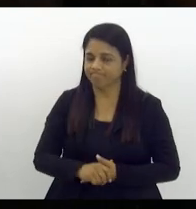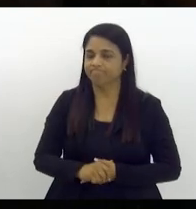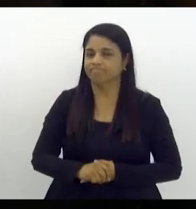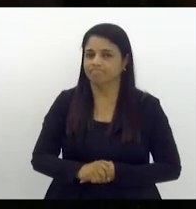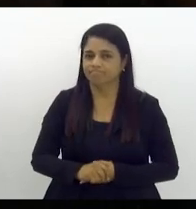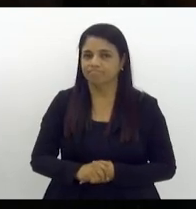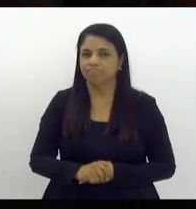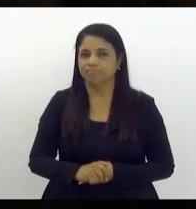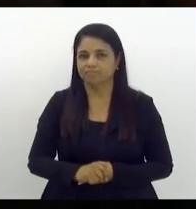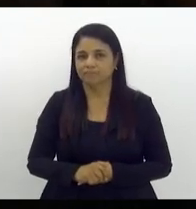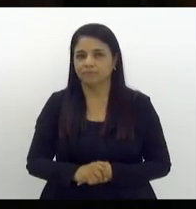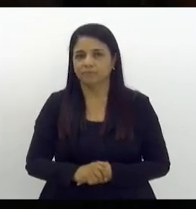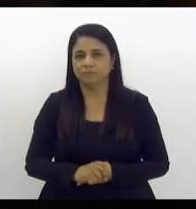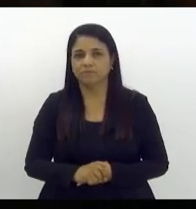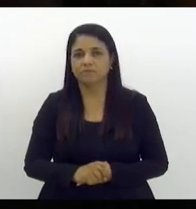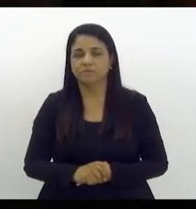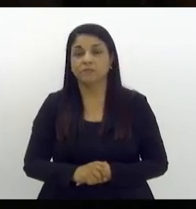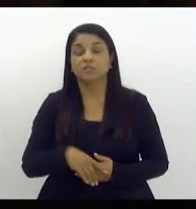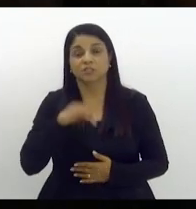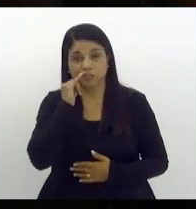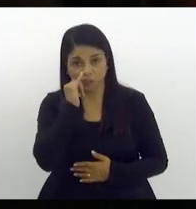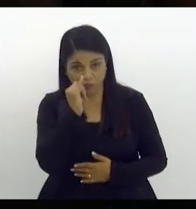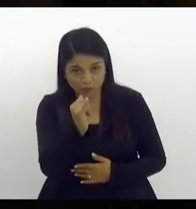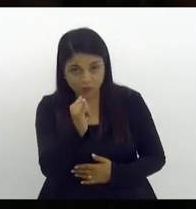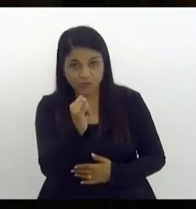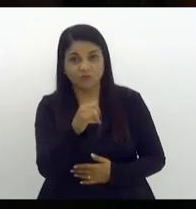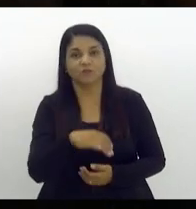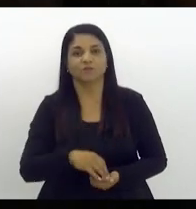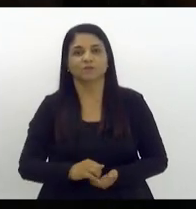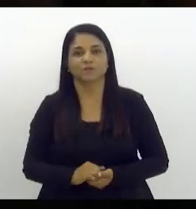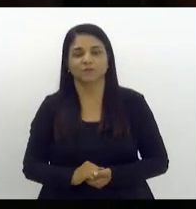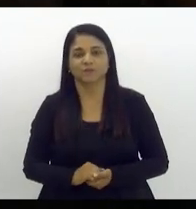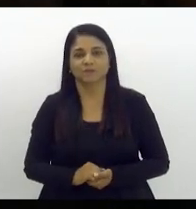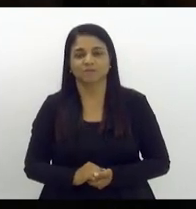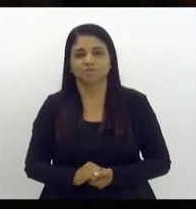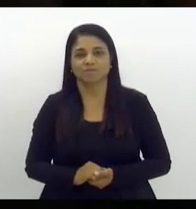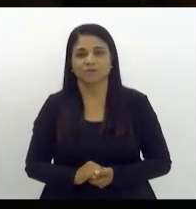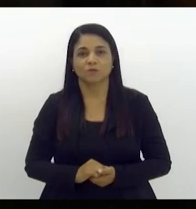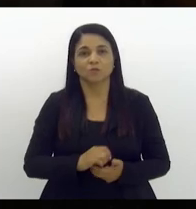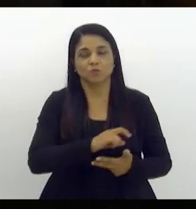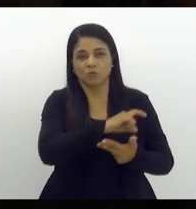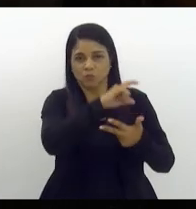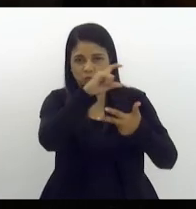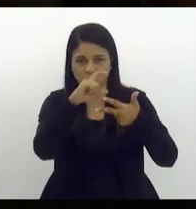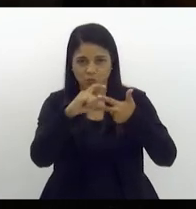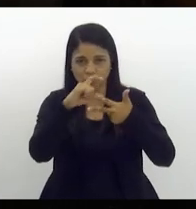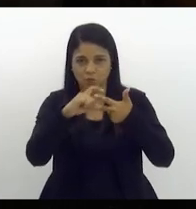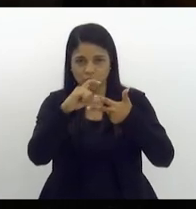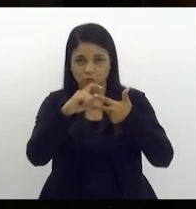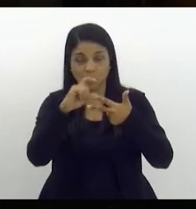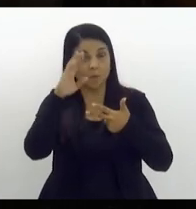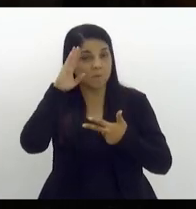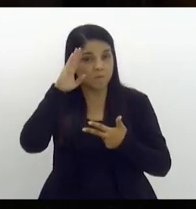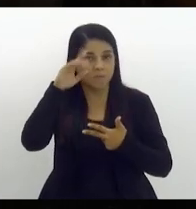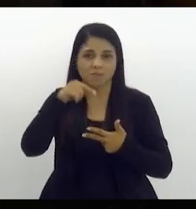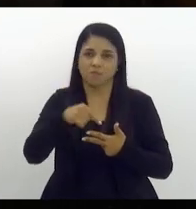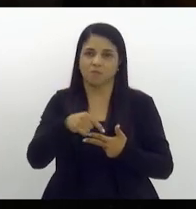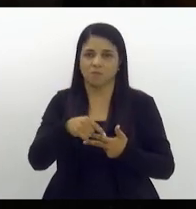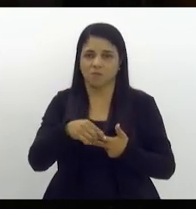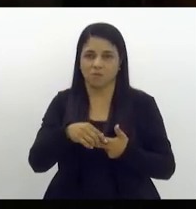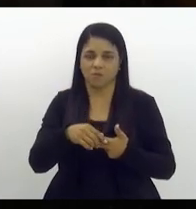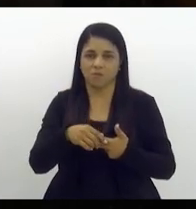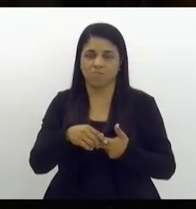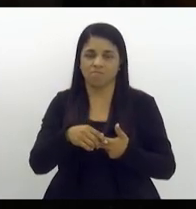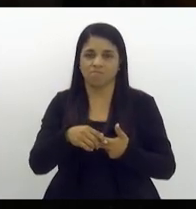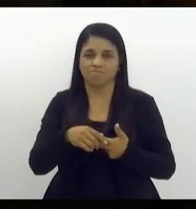agravam. E volto a dizer, o Poder Executivo, principalmente,